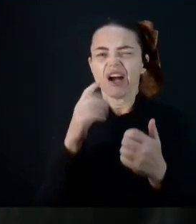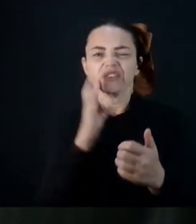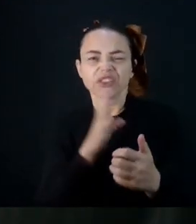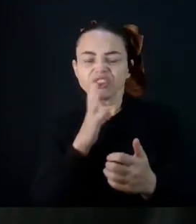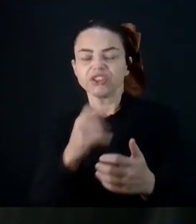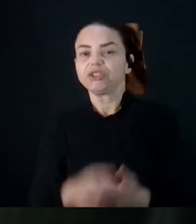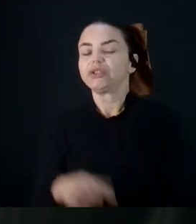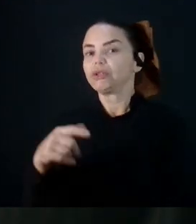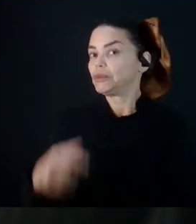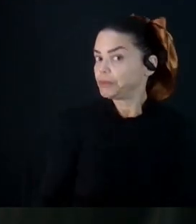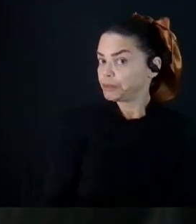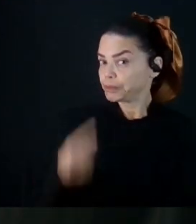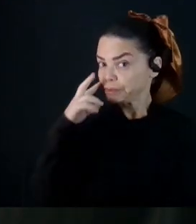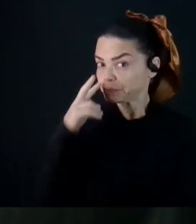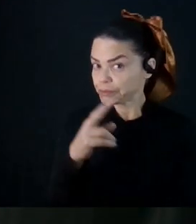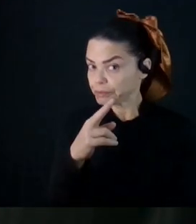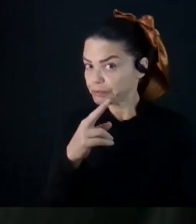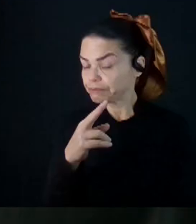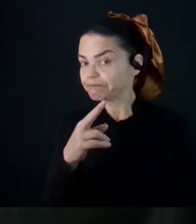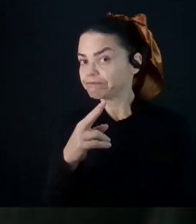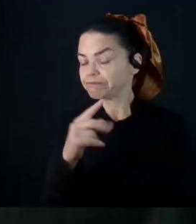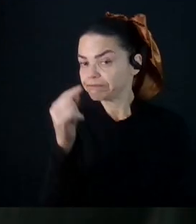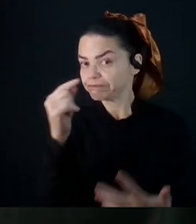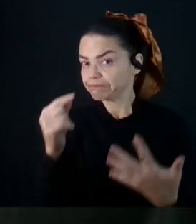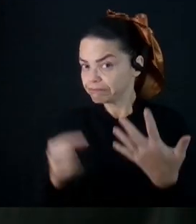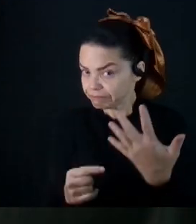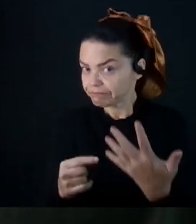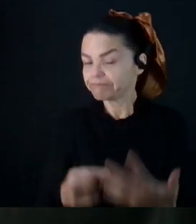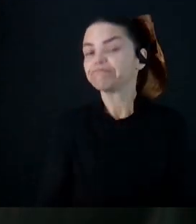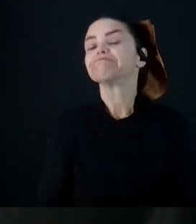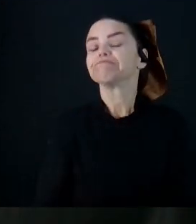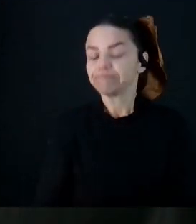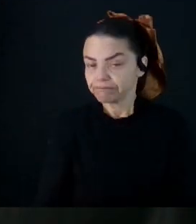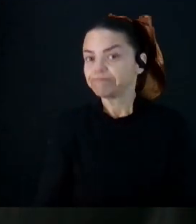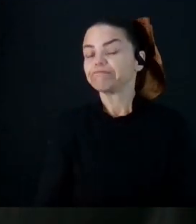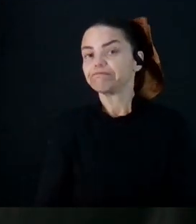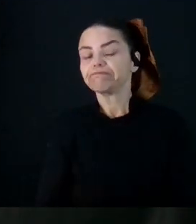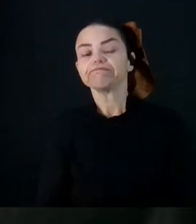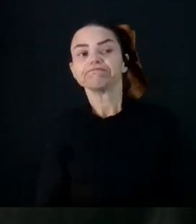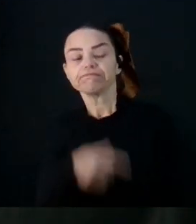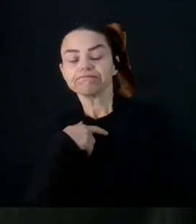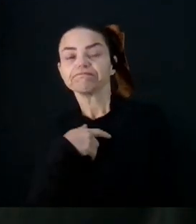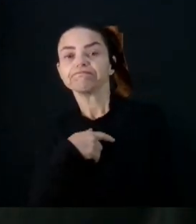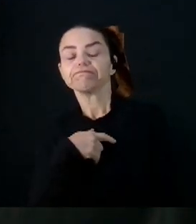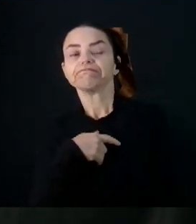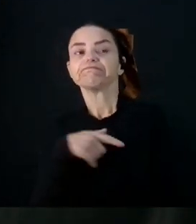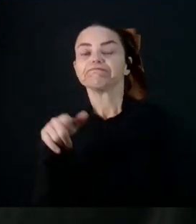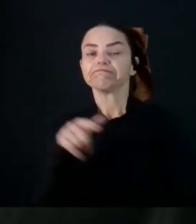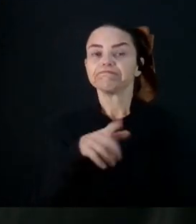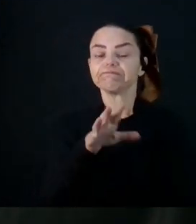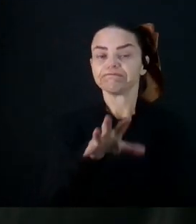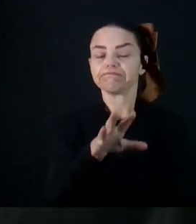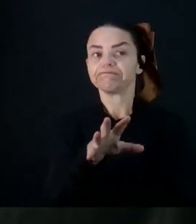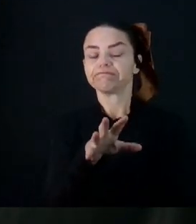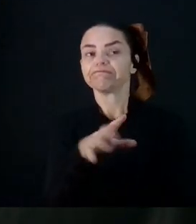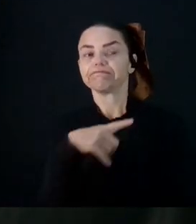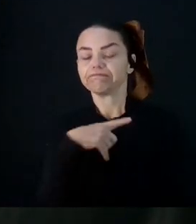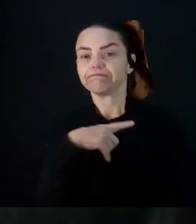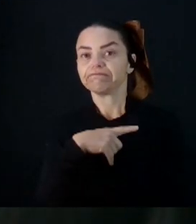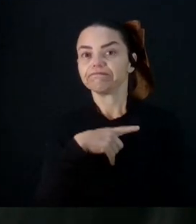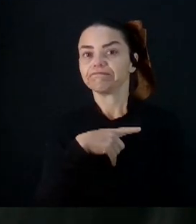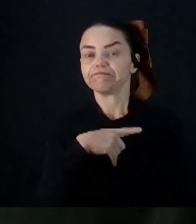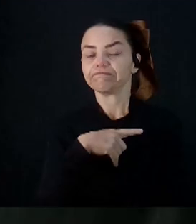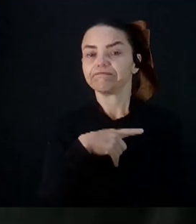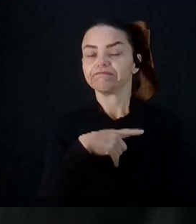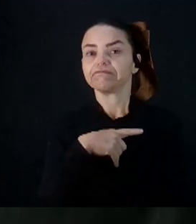gente precisa olhar para outros fatores que estão ao redor dessa ação, né, e o consumismo é um